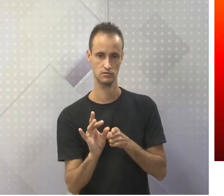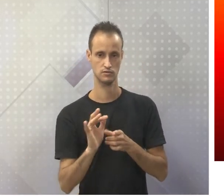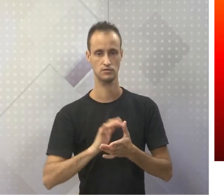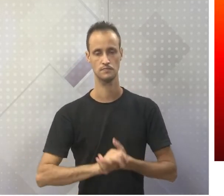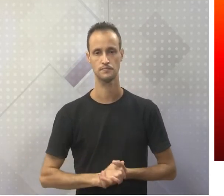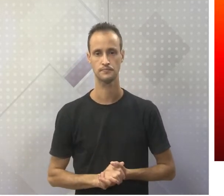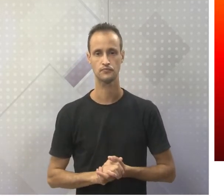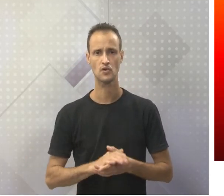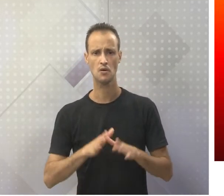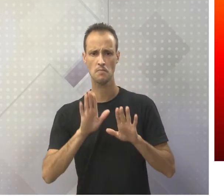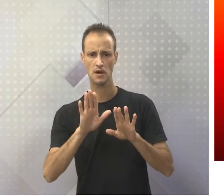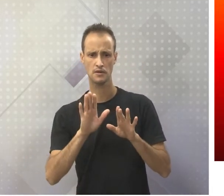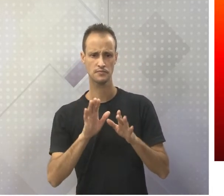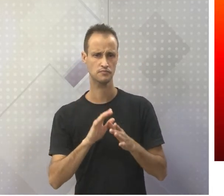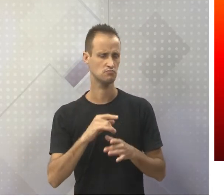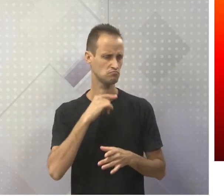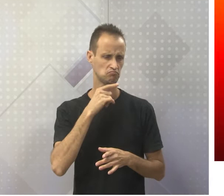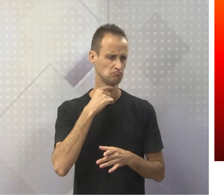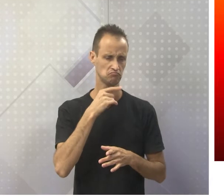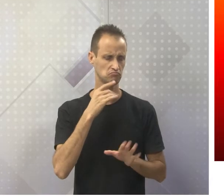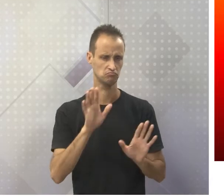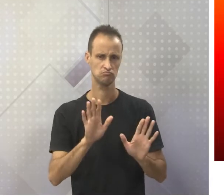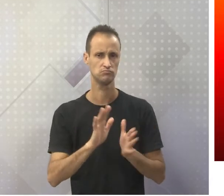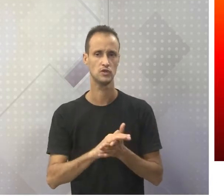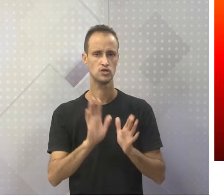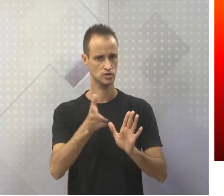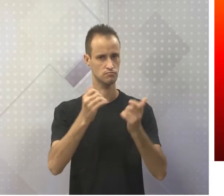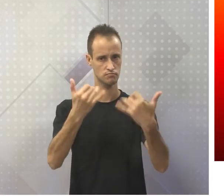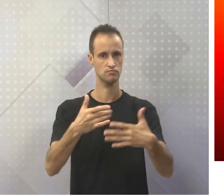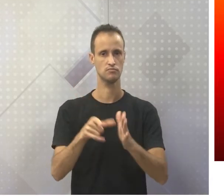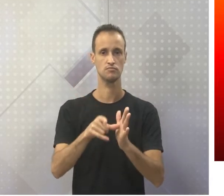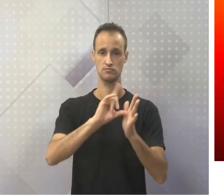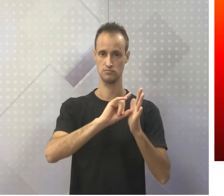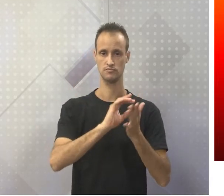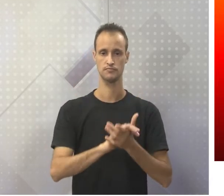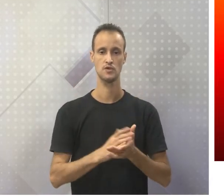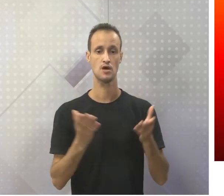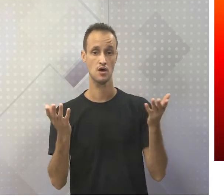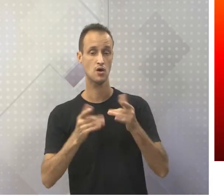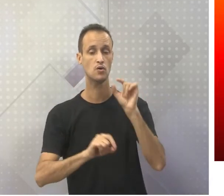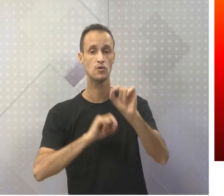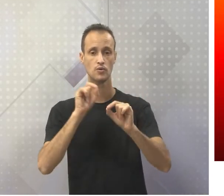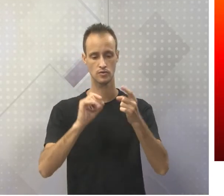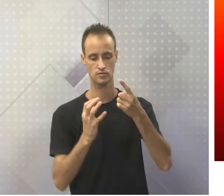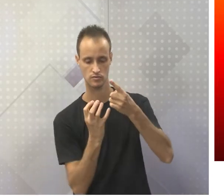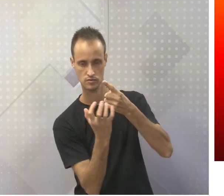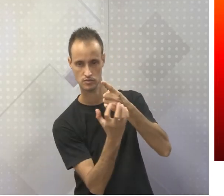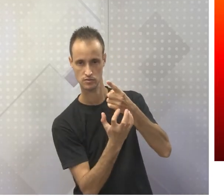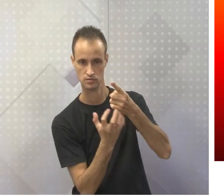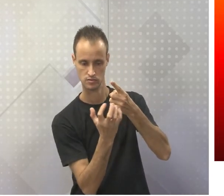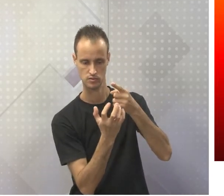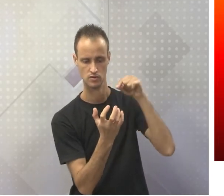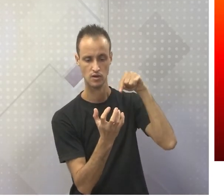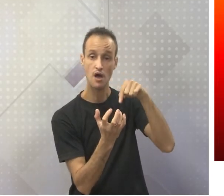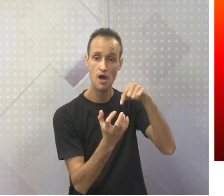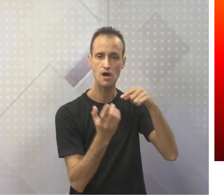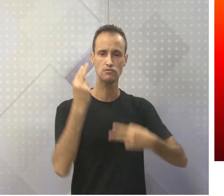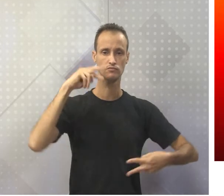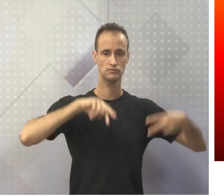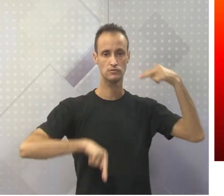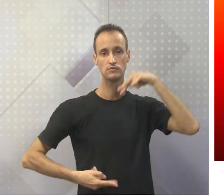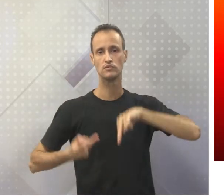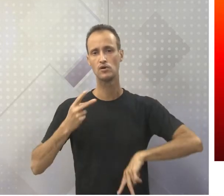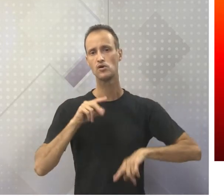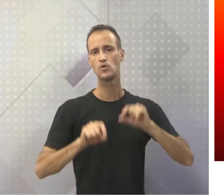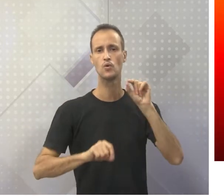é? Mas aqui não interessa, a gente já falou sobre isso em outras aulas. O que me interessa mais aqui é o testículo e o hormônio que ele vai